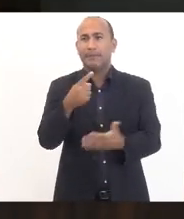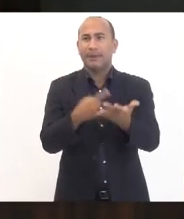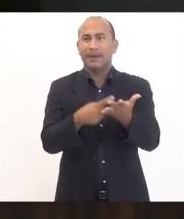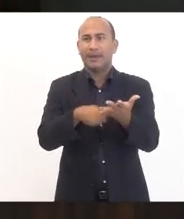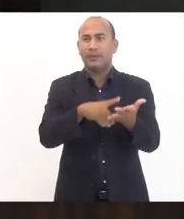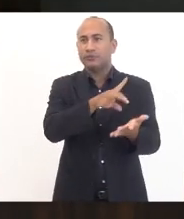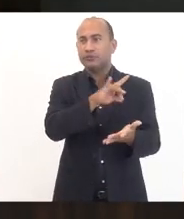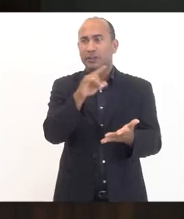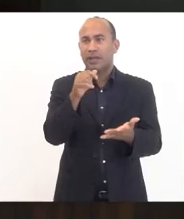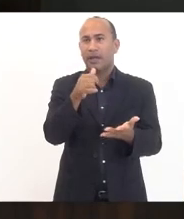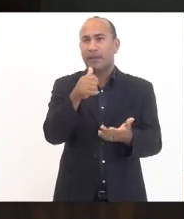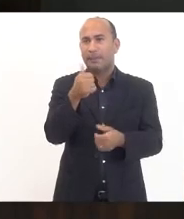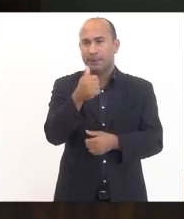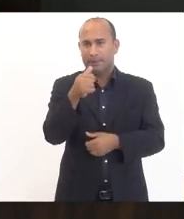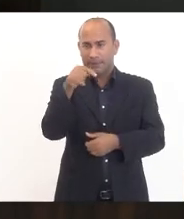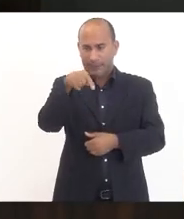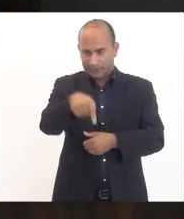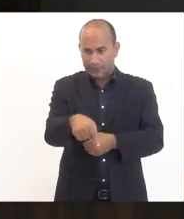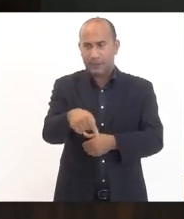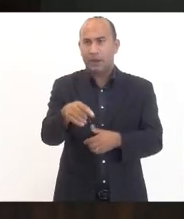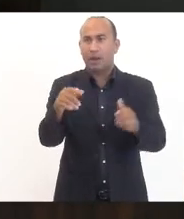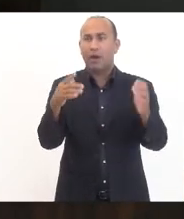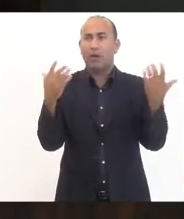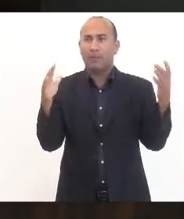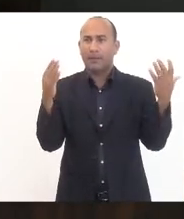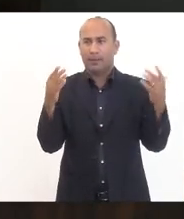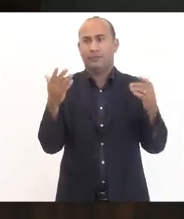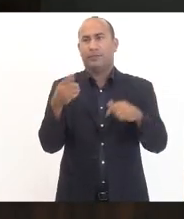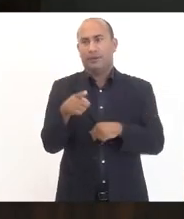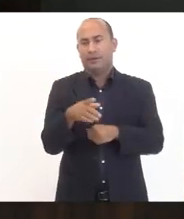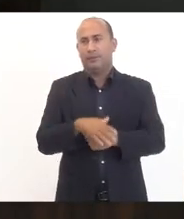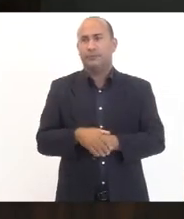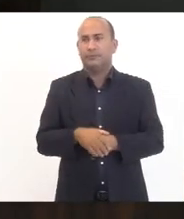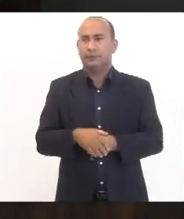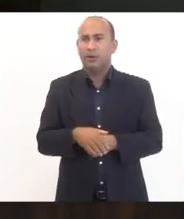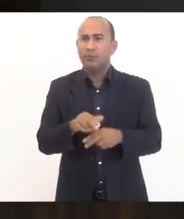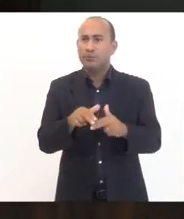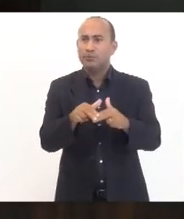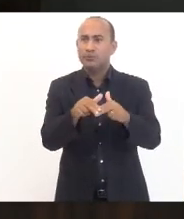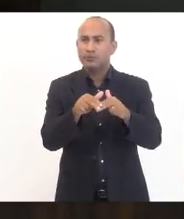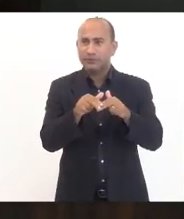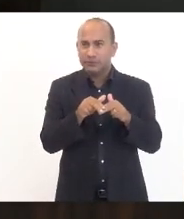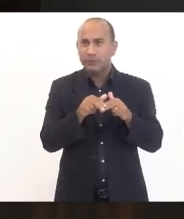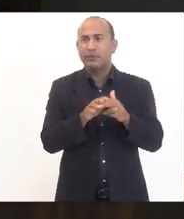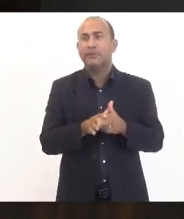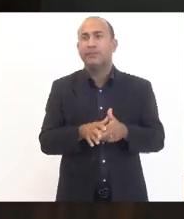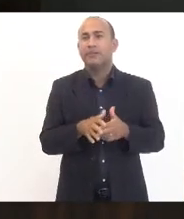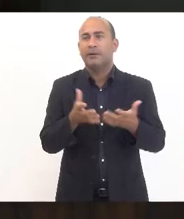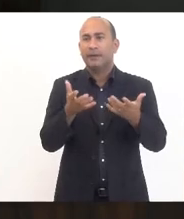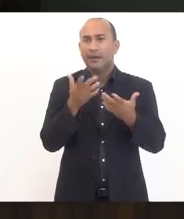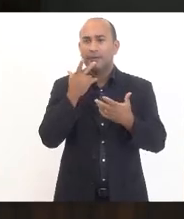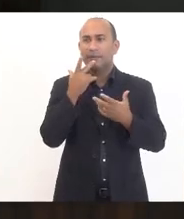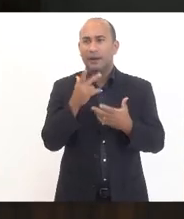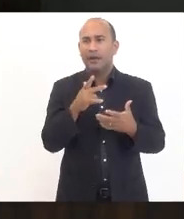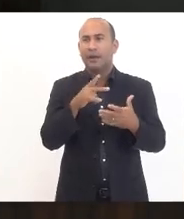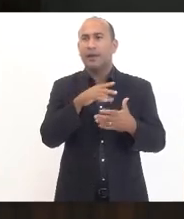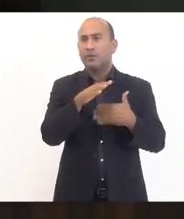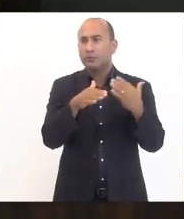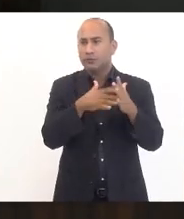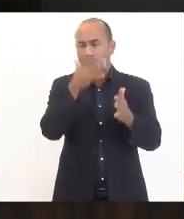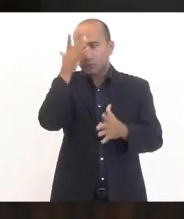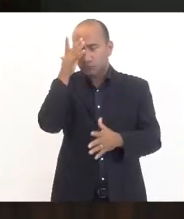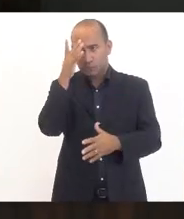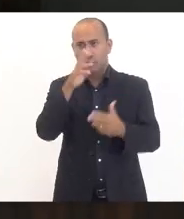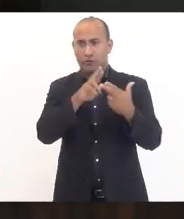dia 1º, aqui uma homenagem a eles. Então, eu vou pedir para reproduzir os coautores, os autores